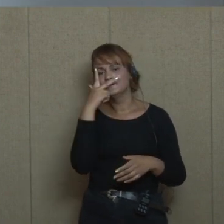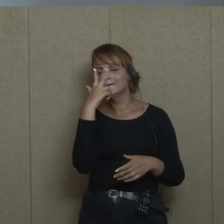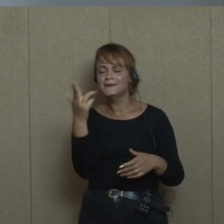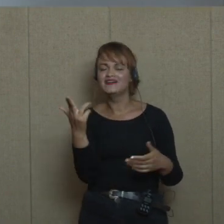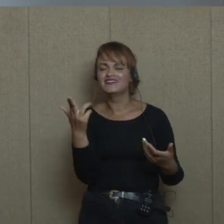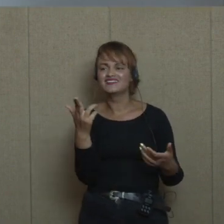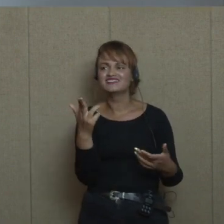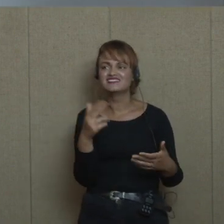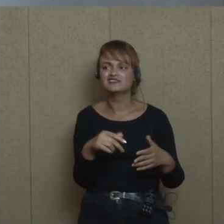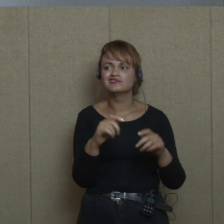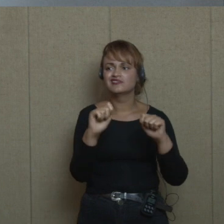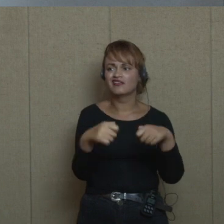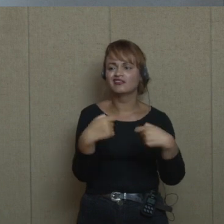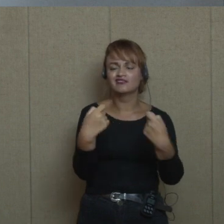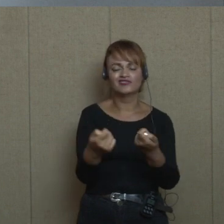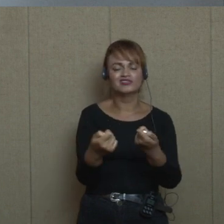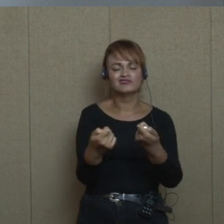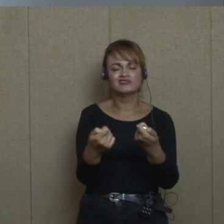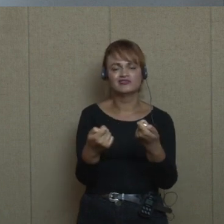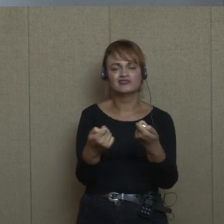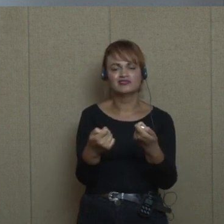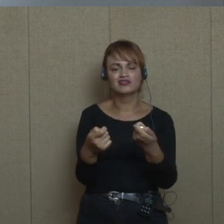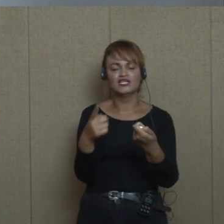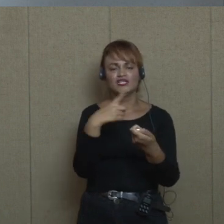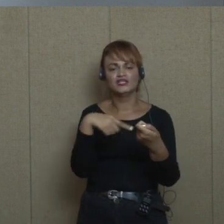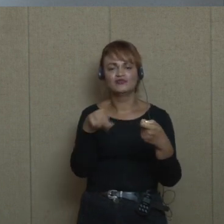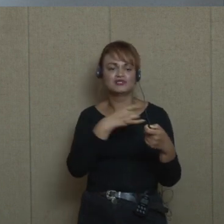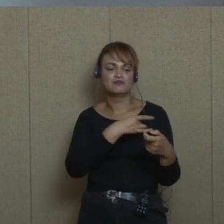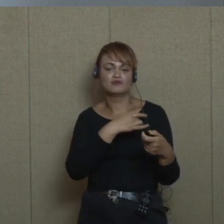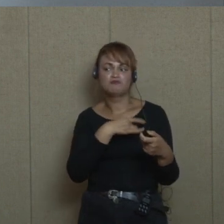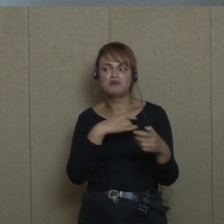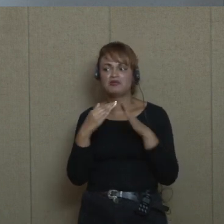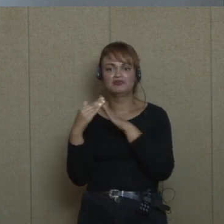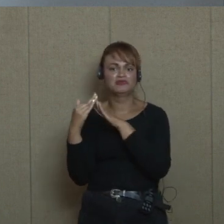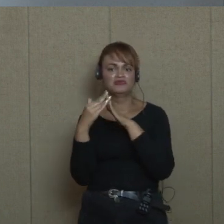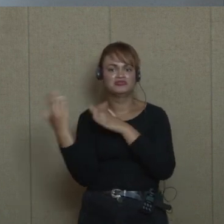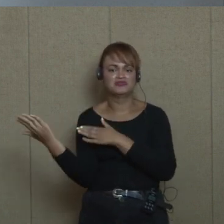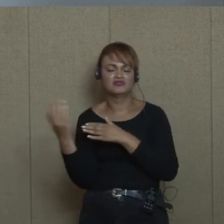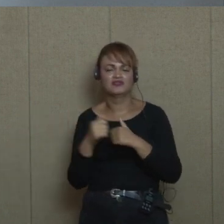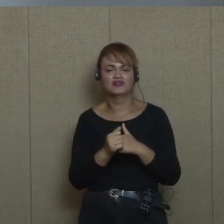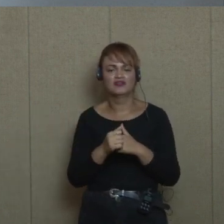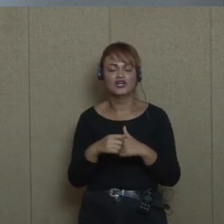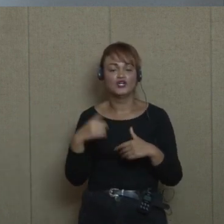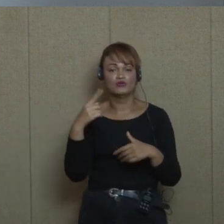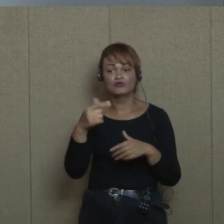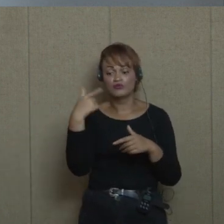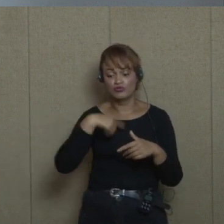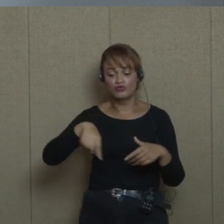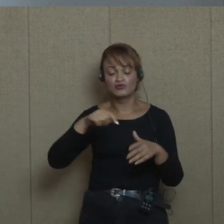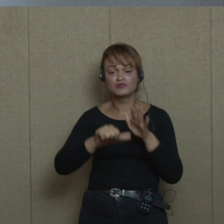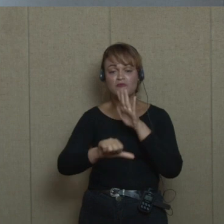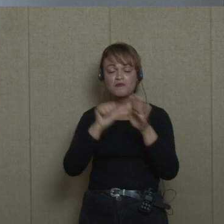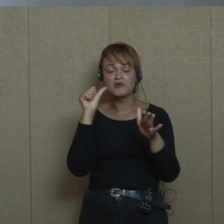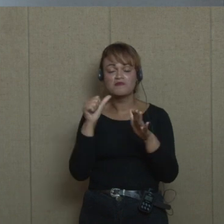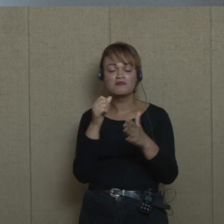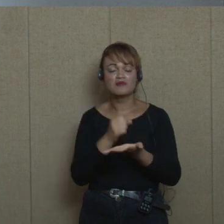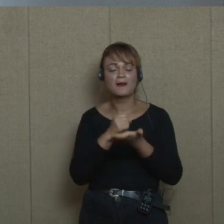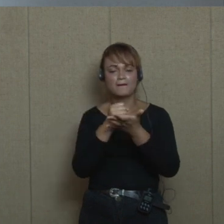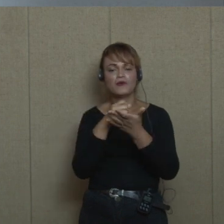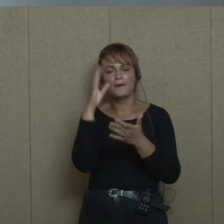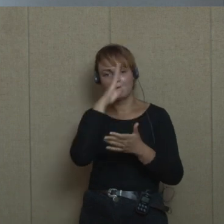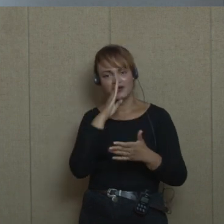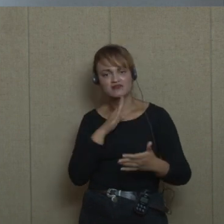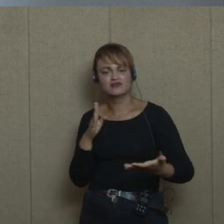a defesa, parece que nós temos medo da nossa própria sombra. Nós somos os primeiros investidores no mundo. O primeiro investidor no